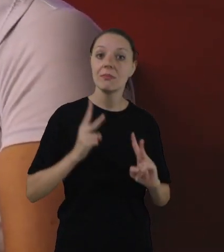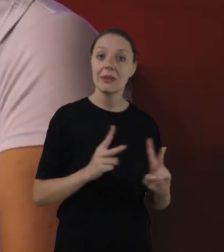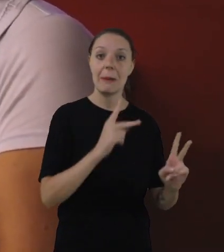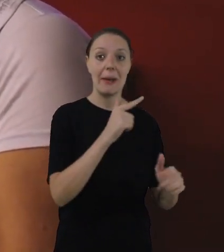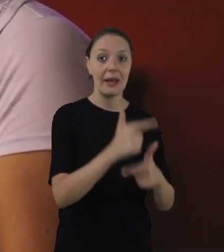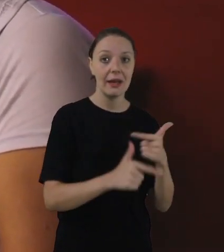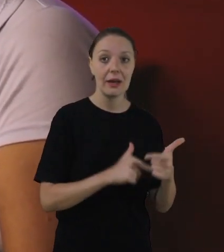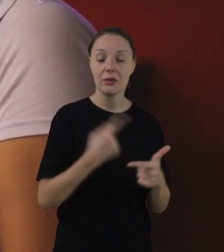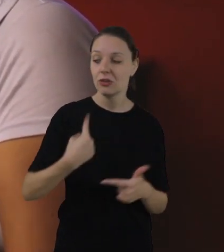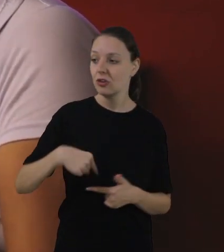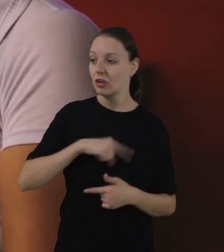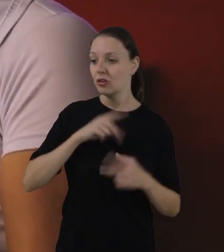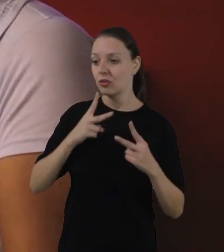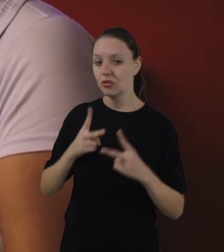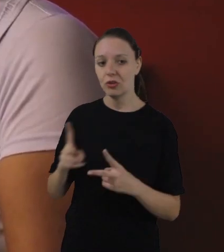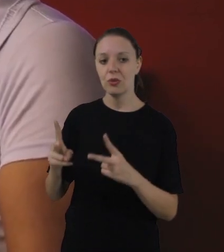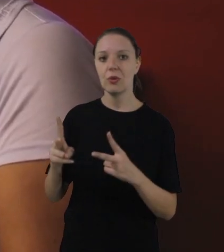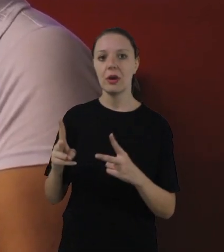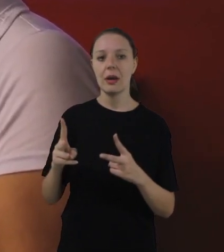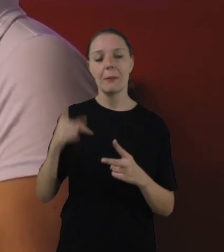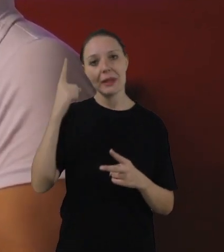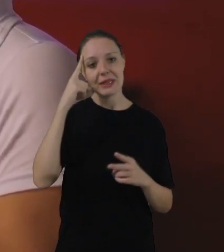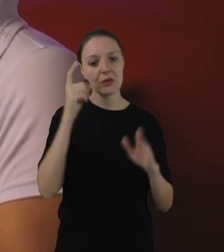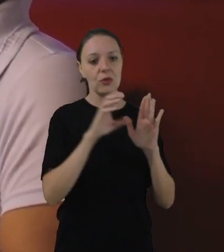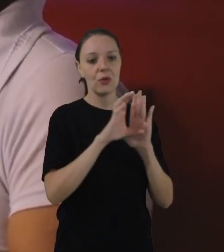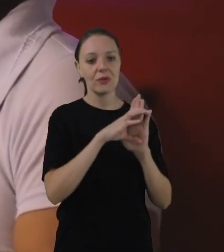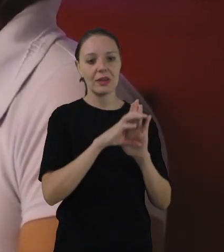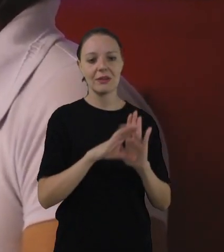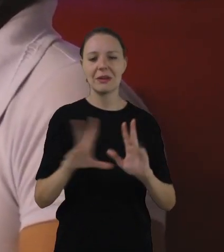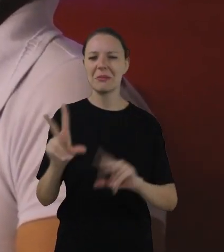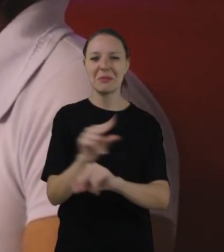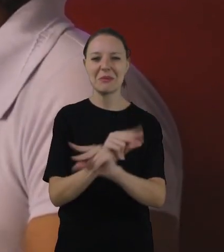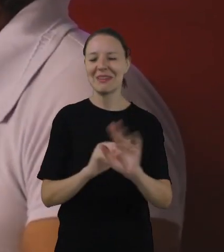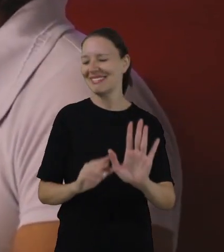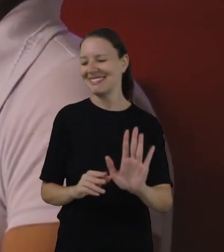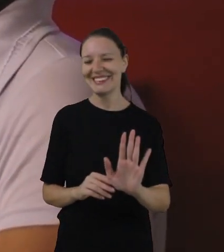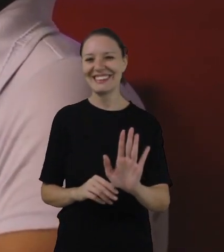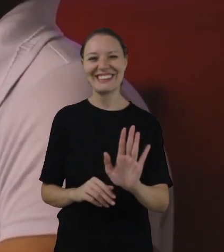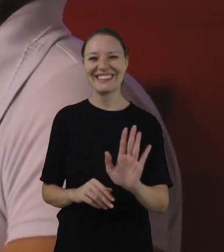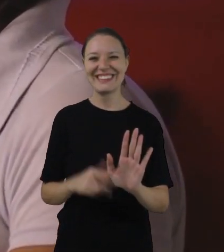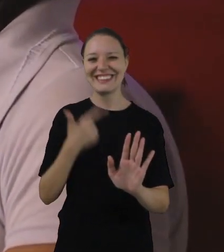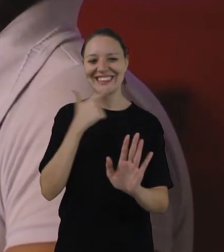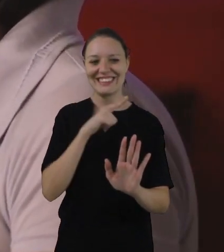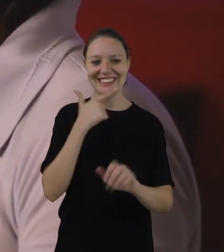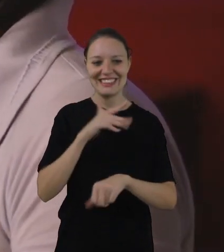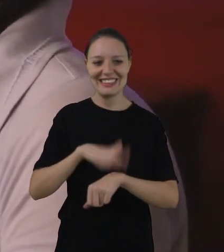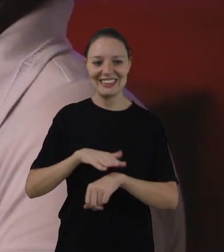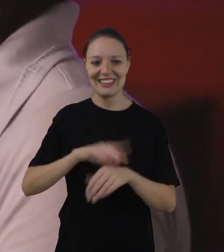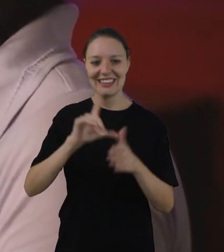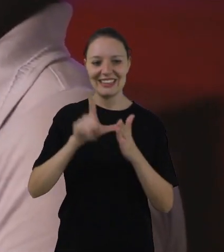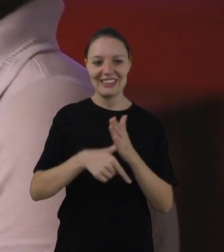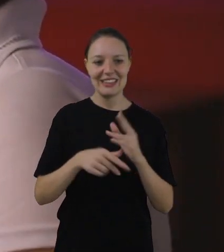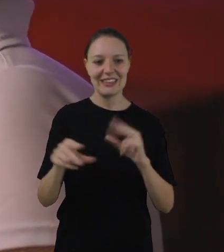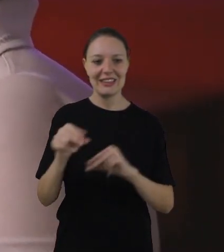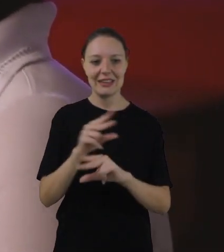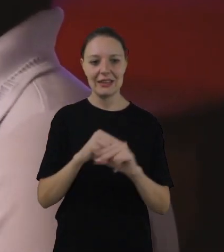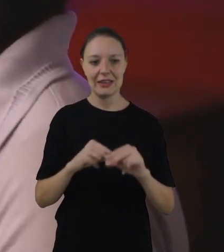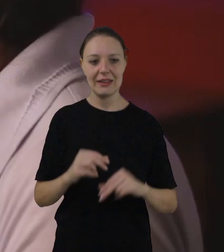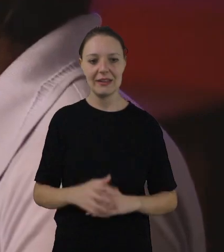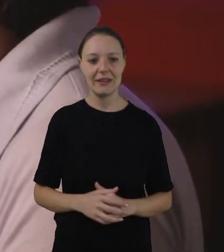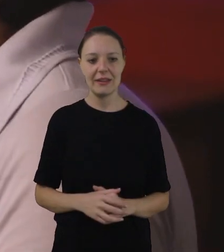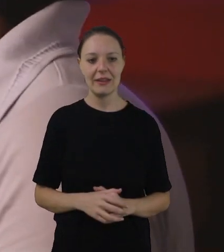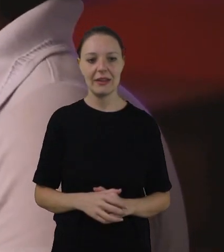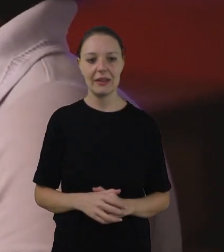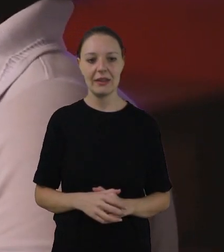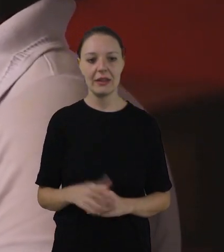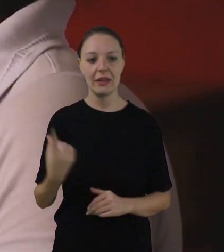a gente não chegar lá, quando a gente fala de Ikigai... Só um minutinho, que daí a gente está no nosso tempo, depois a gente libera